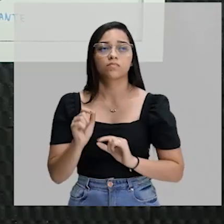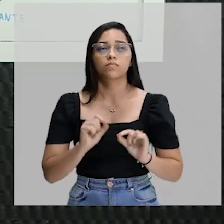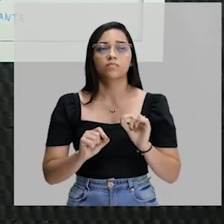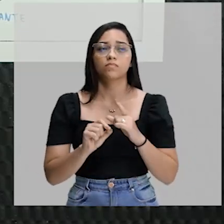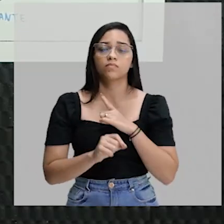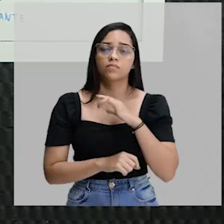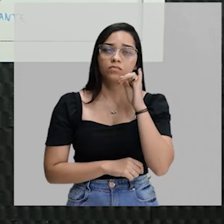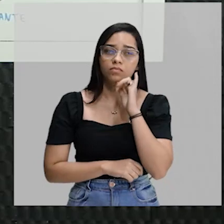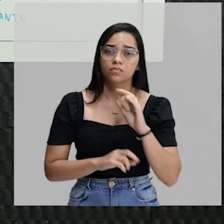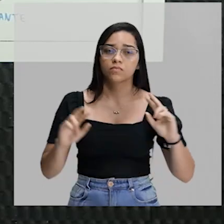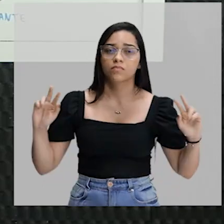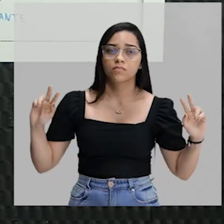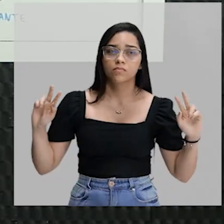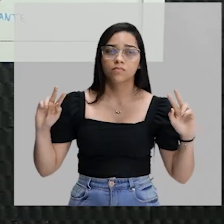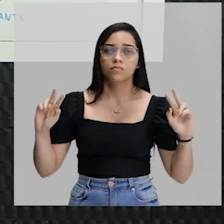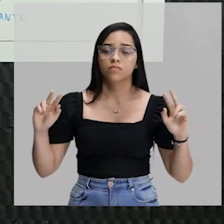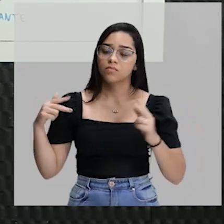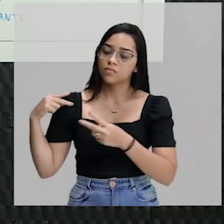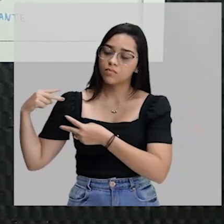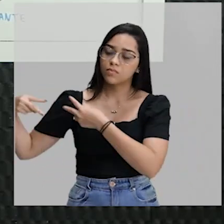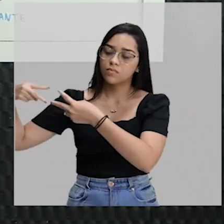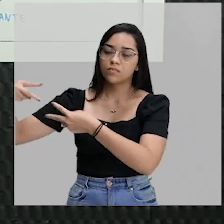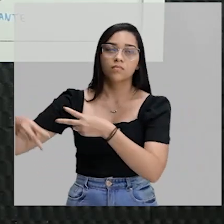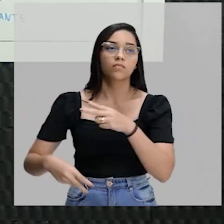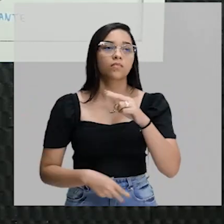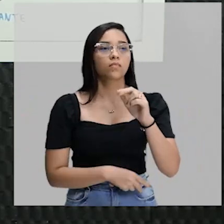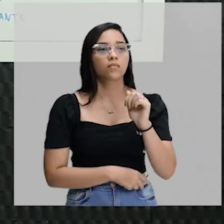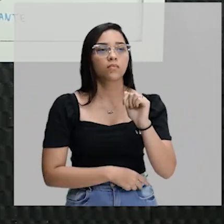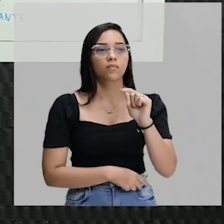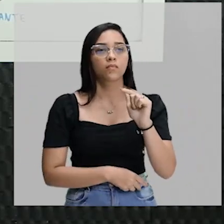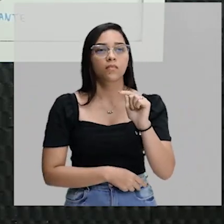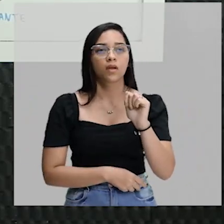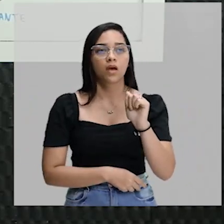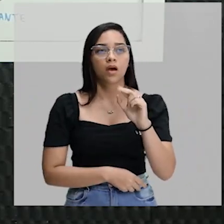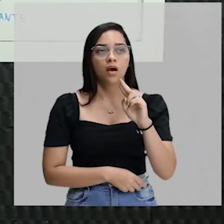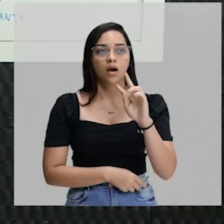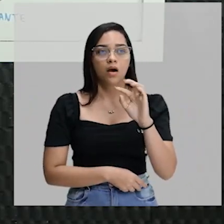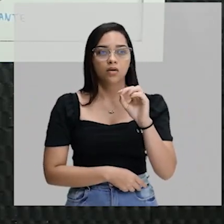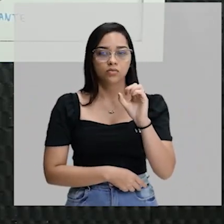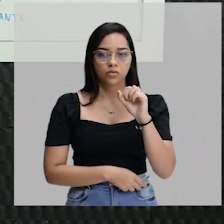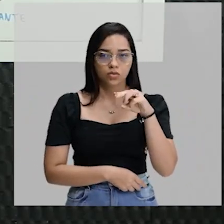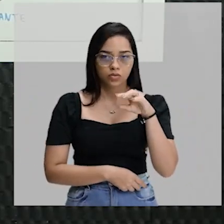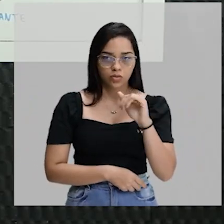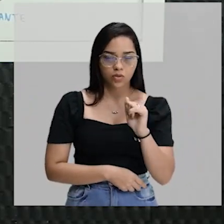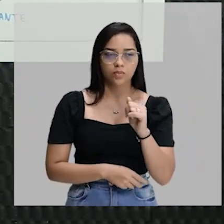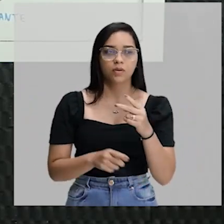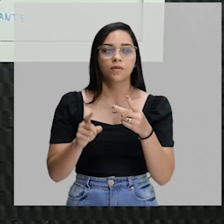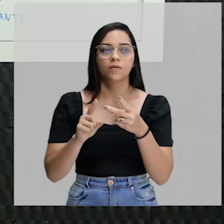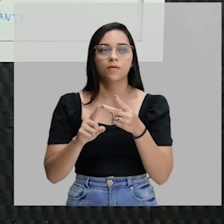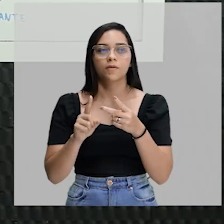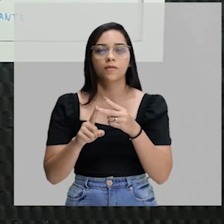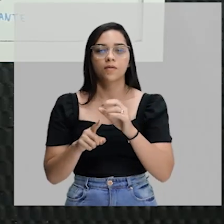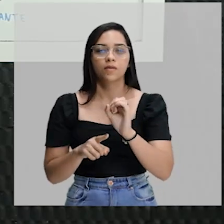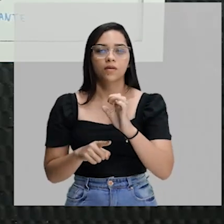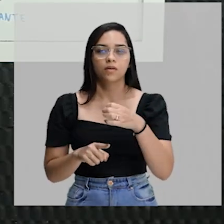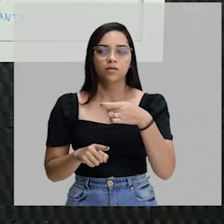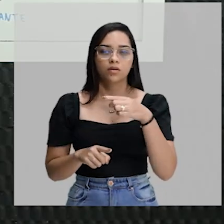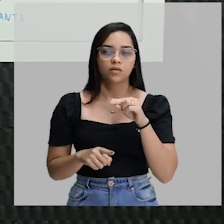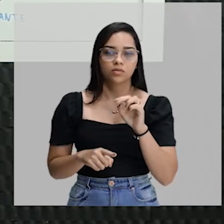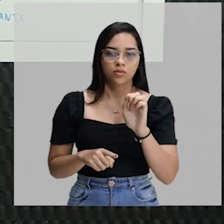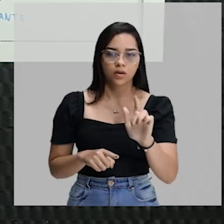citar herança autossômica, tá? Existem dois padrões de herança. Tem herança autossômica e